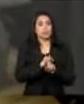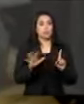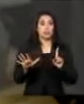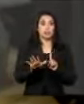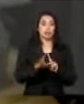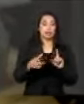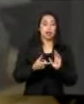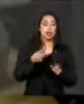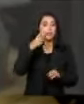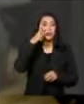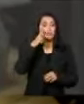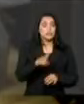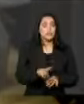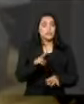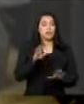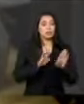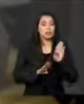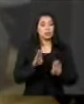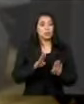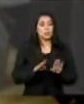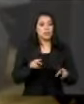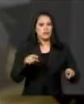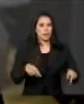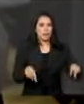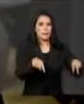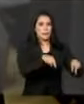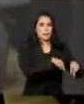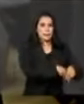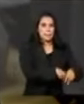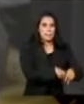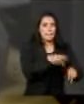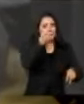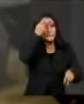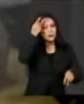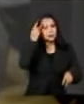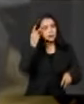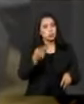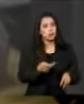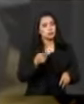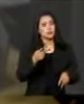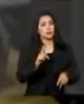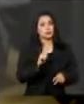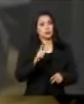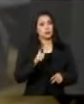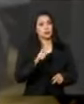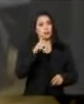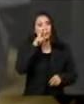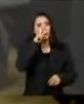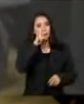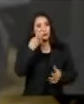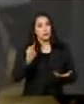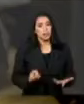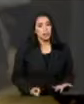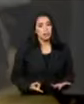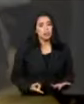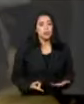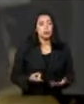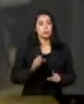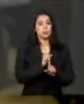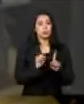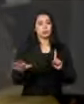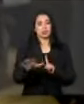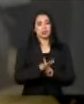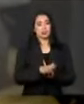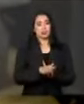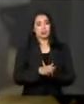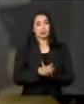Mas não coloquemos atrás das grades pessoas que não dão risco apenas porque o sistema judiciário é moroso. É